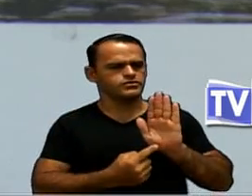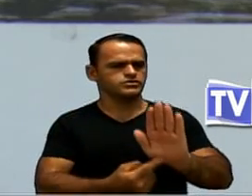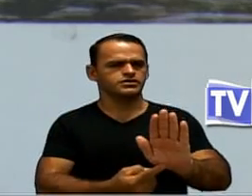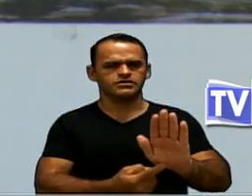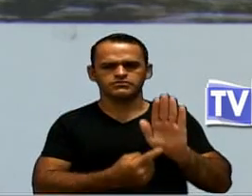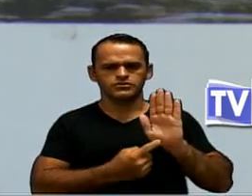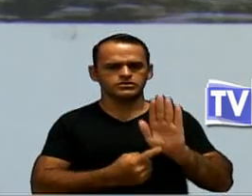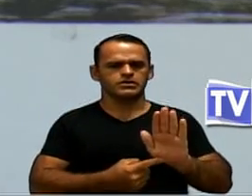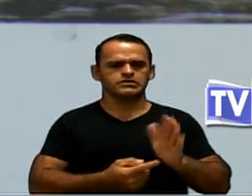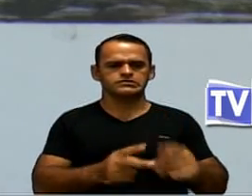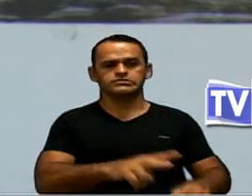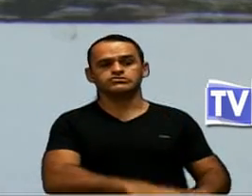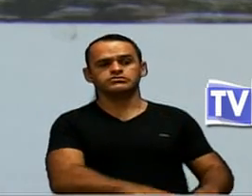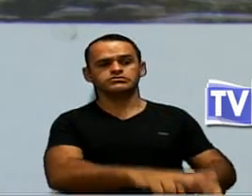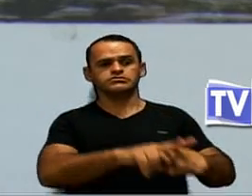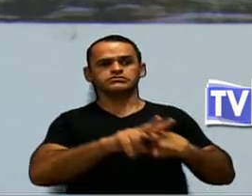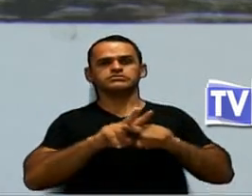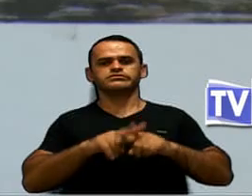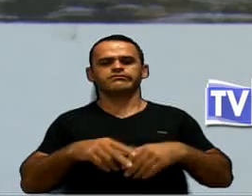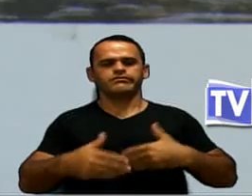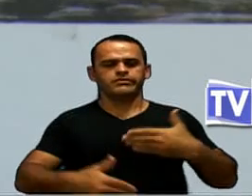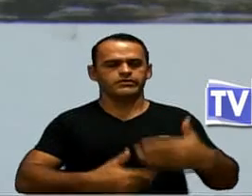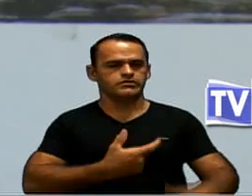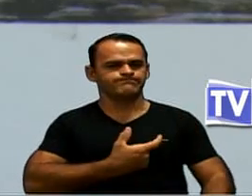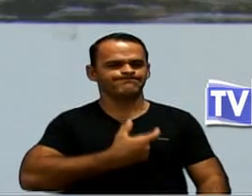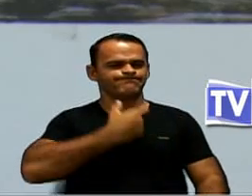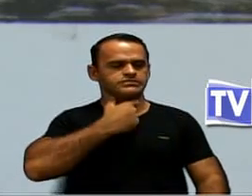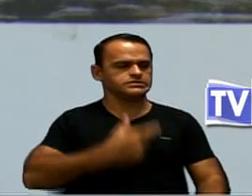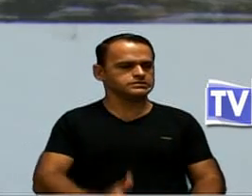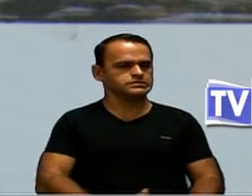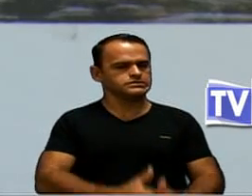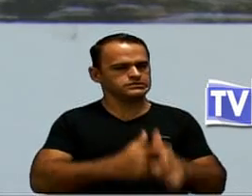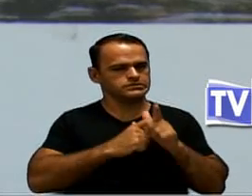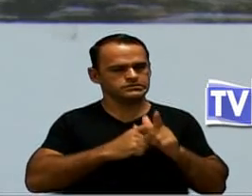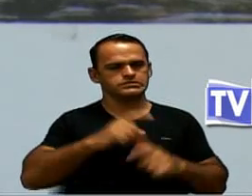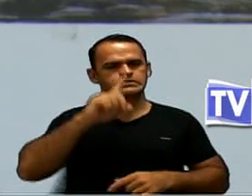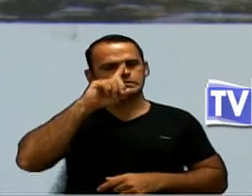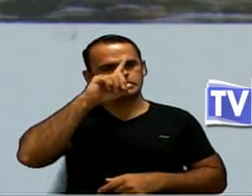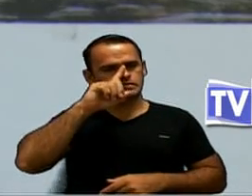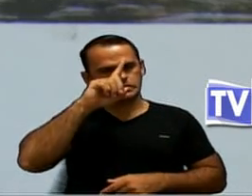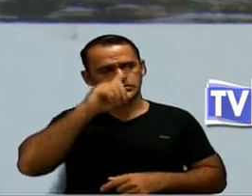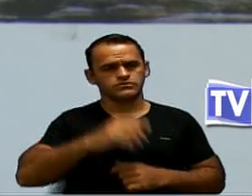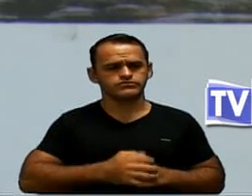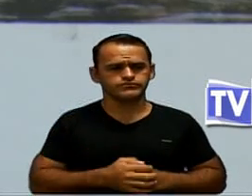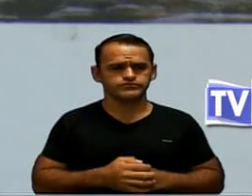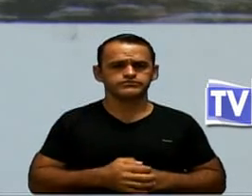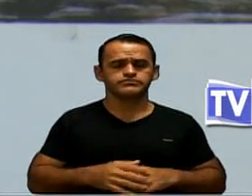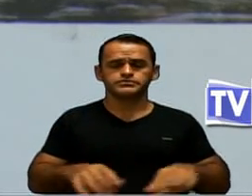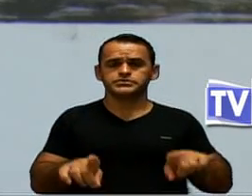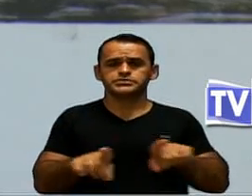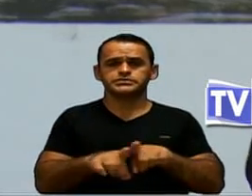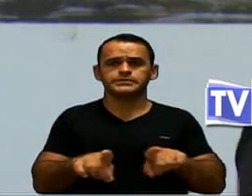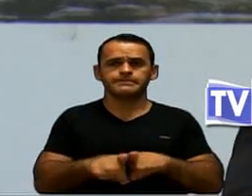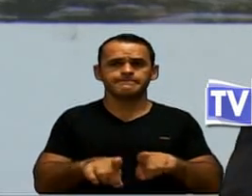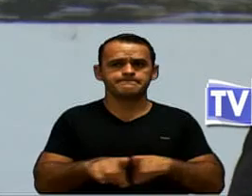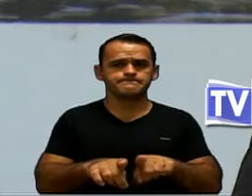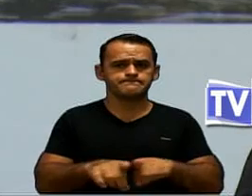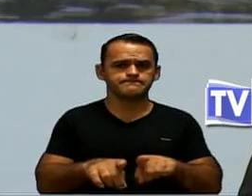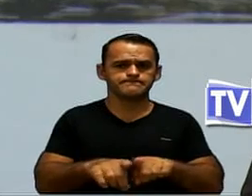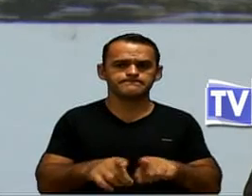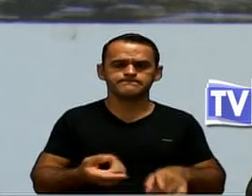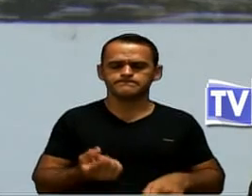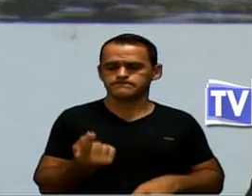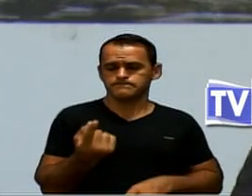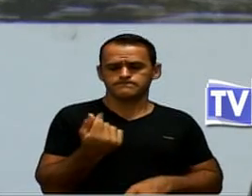o risco que existe caso isso seja votado da forma que está. Outra coisa que eu pedi é a saúde financeira da cidade